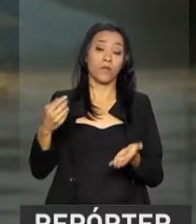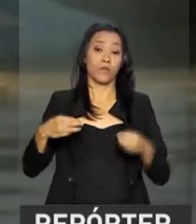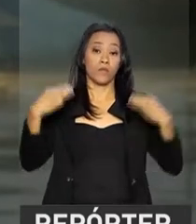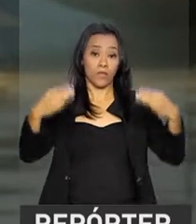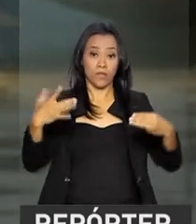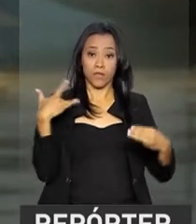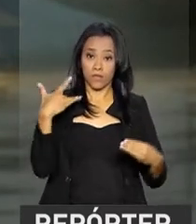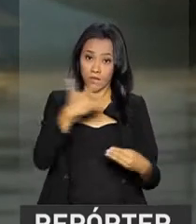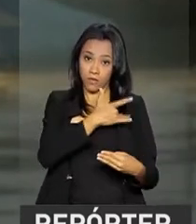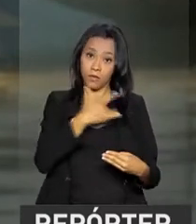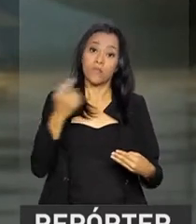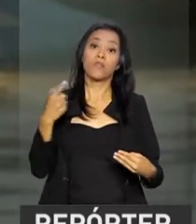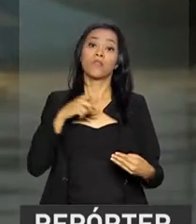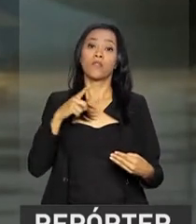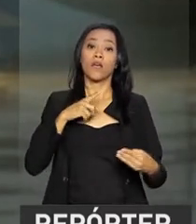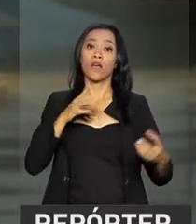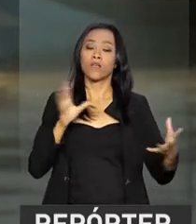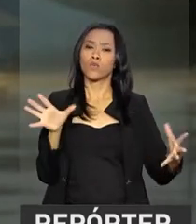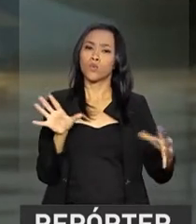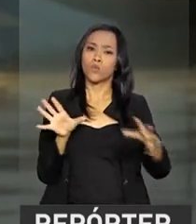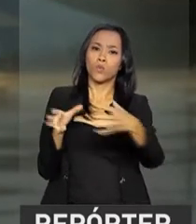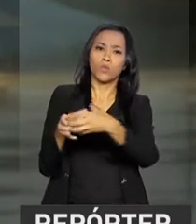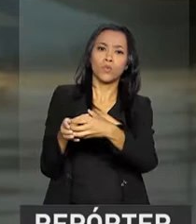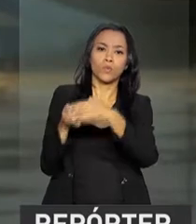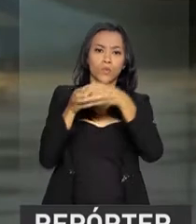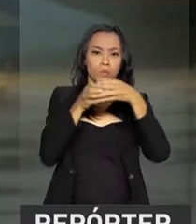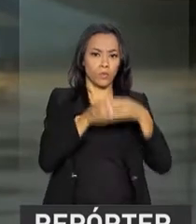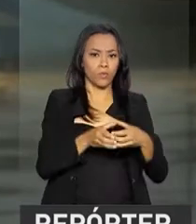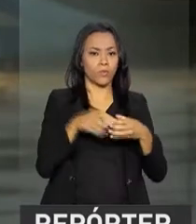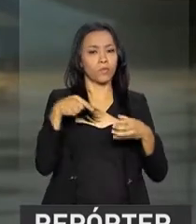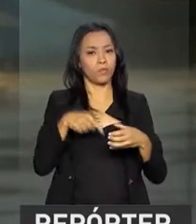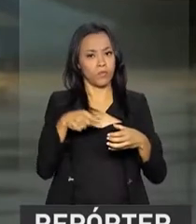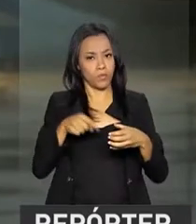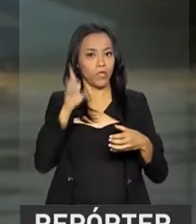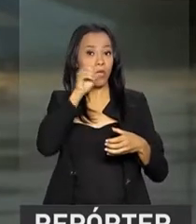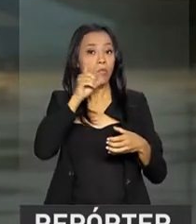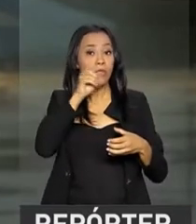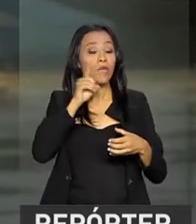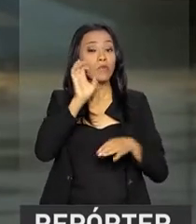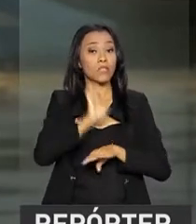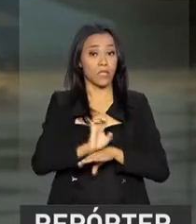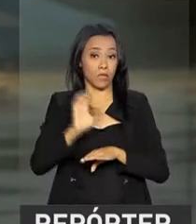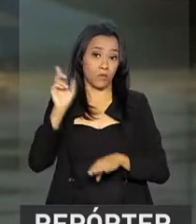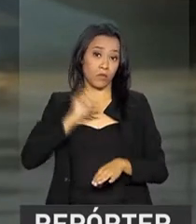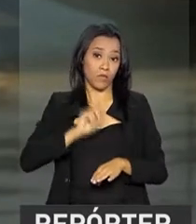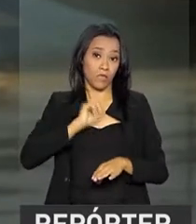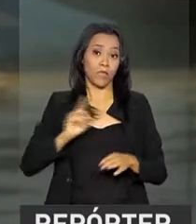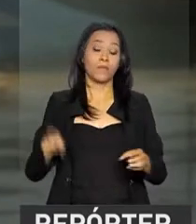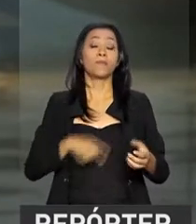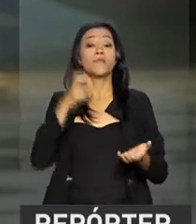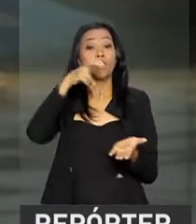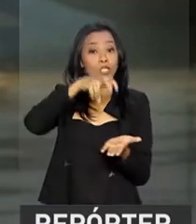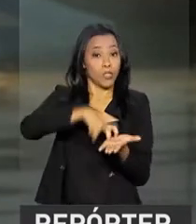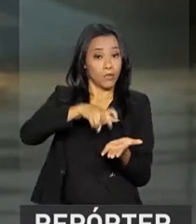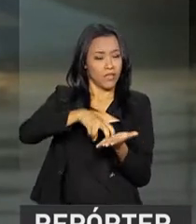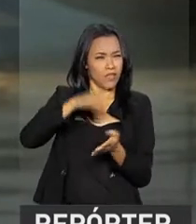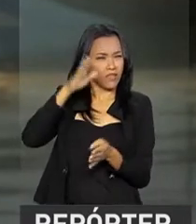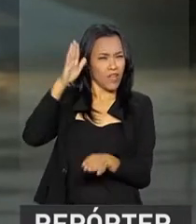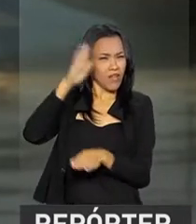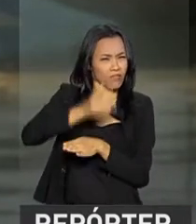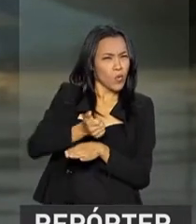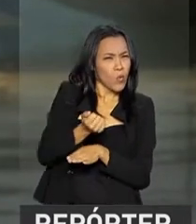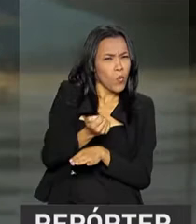estar acompanhado da bancada de deputados de Minas Gerais. E no final da manhã, Michel Temer se encontra com o ministro